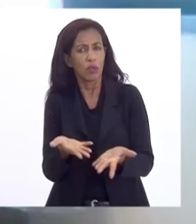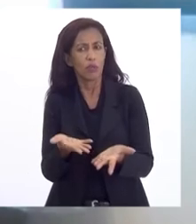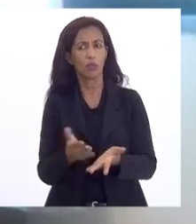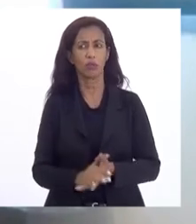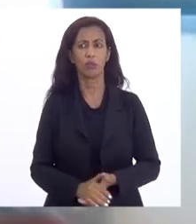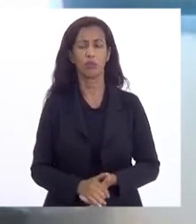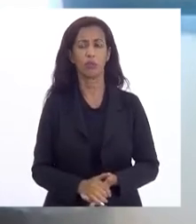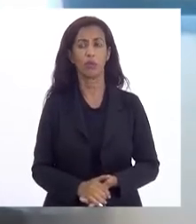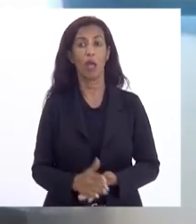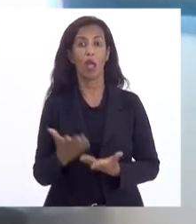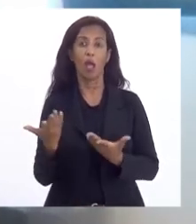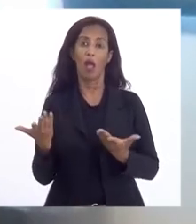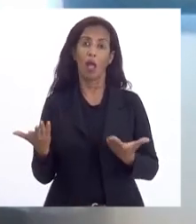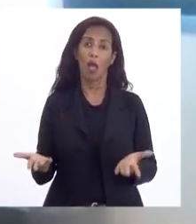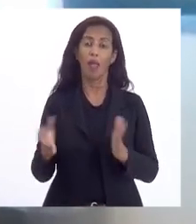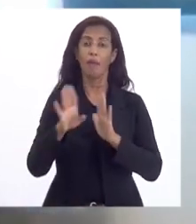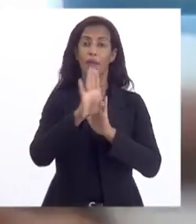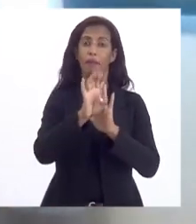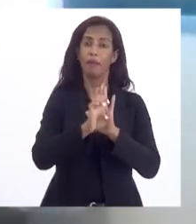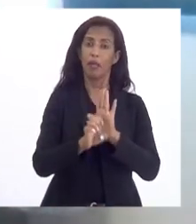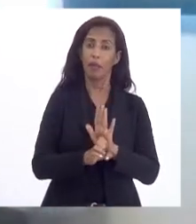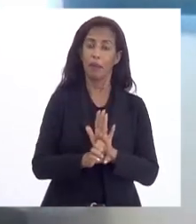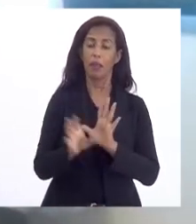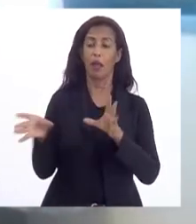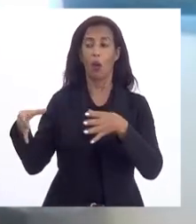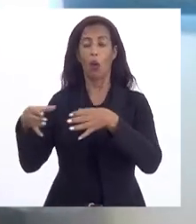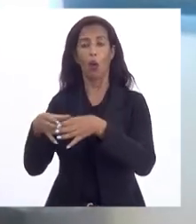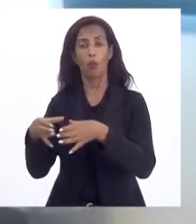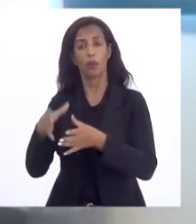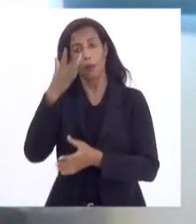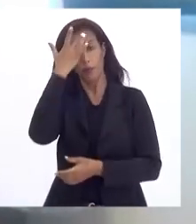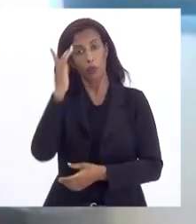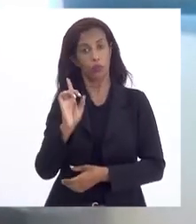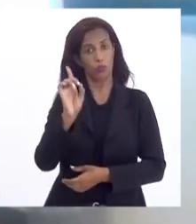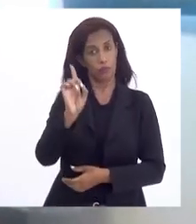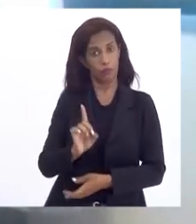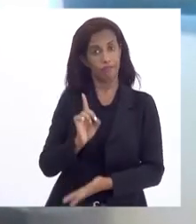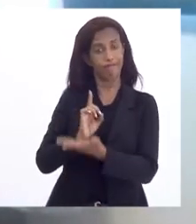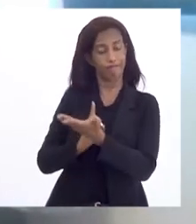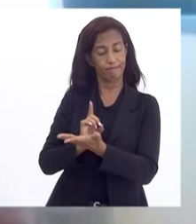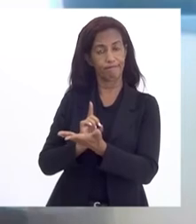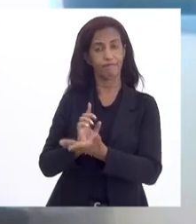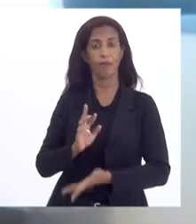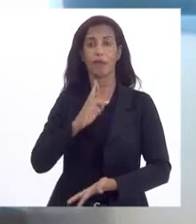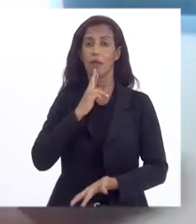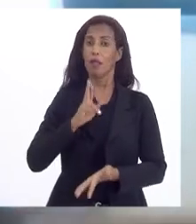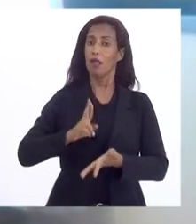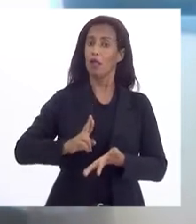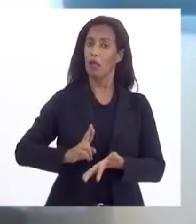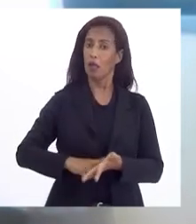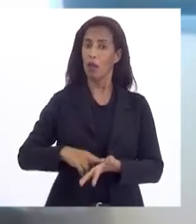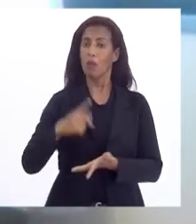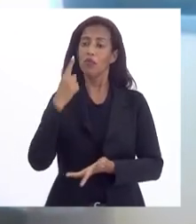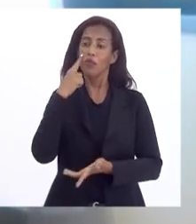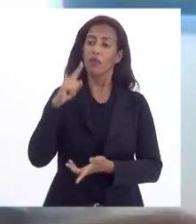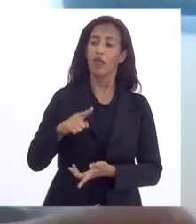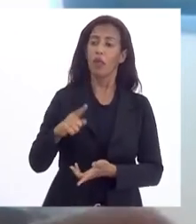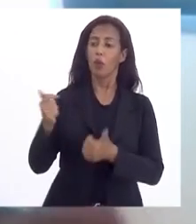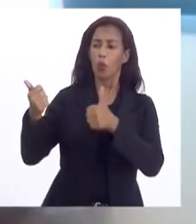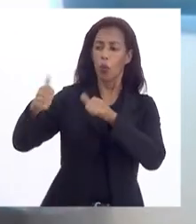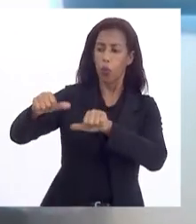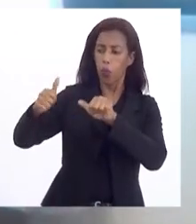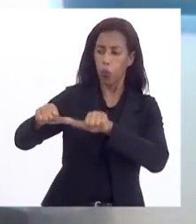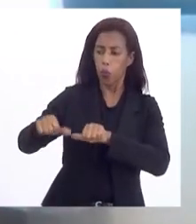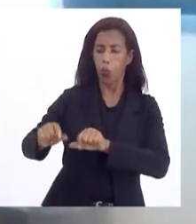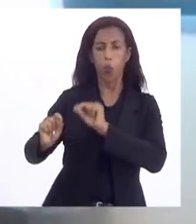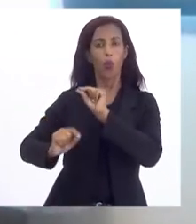porque aí a gente já teria para emendar, inclusive a Comissão de Pessoas com Deficiência, realmente fazer o que é razoável, o